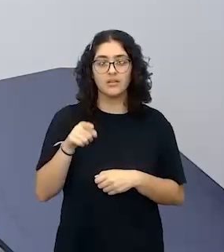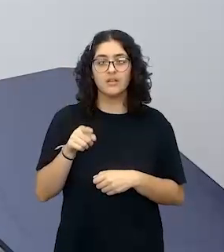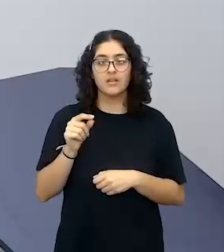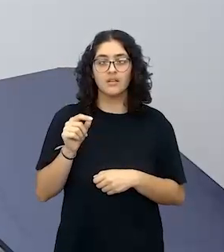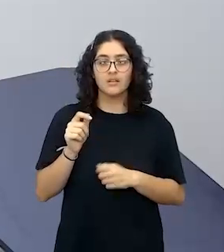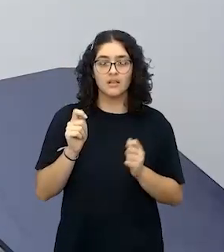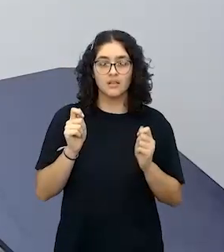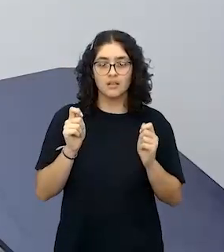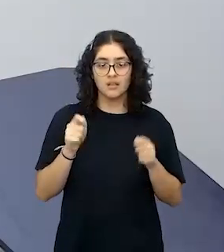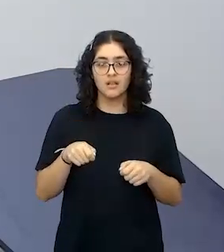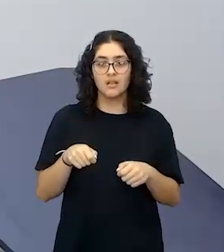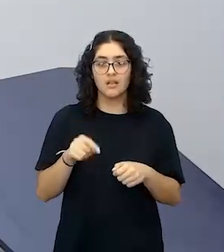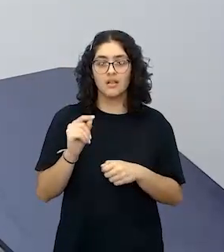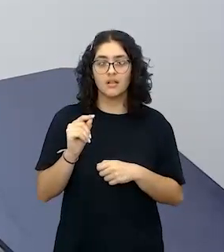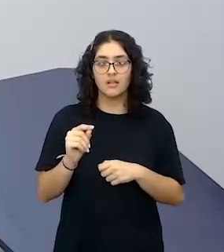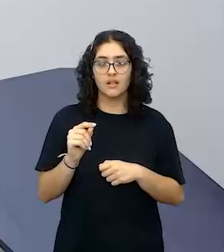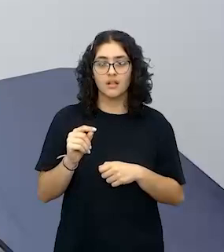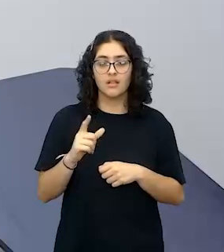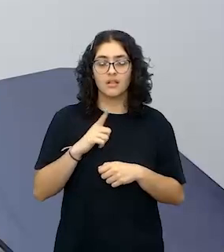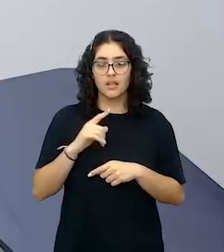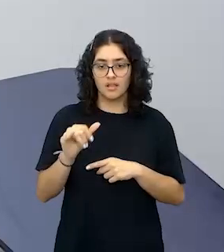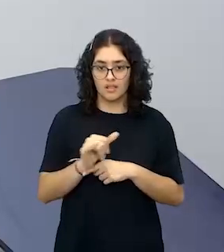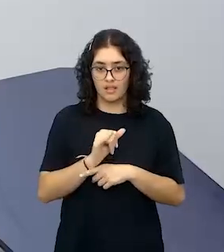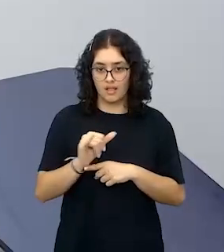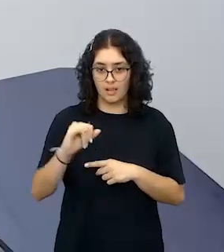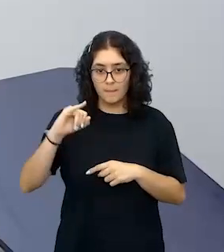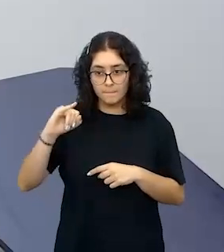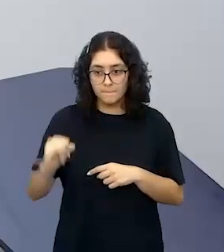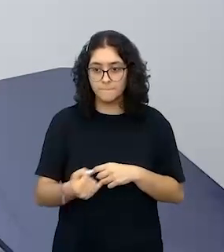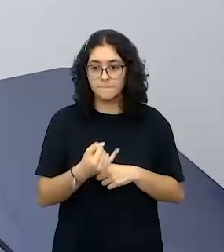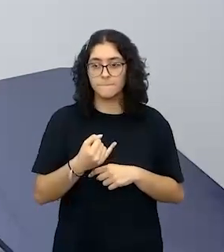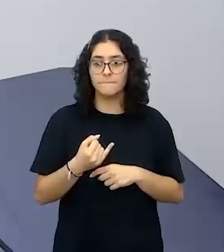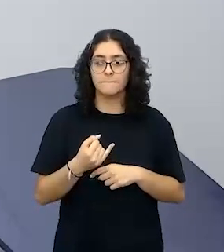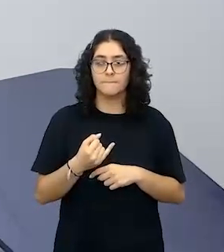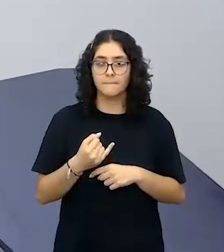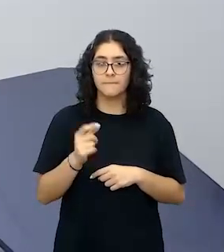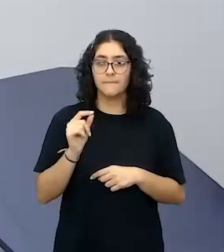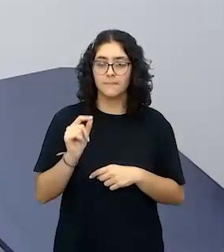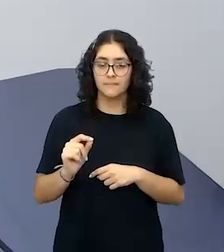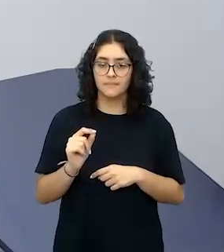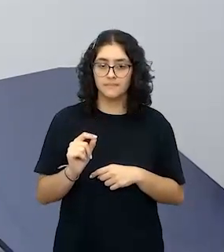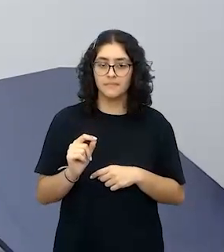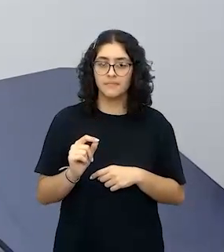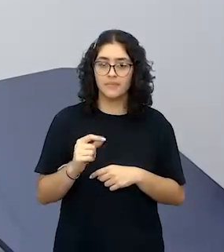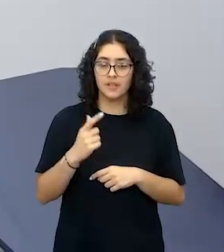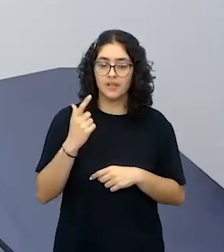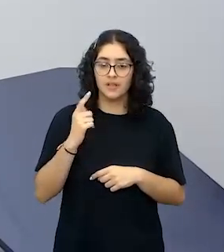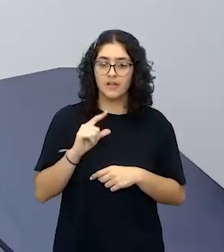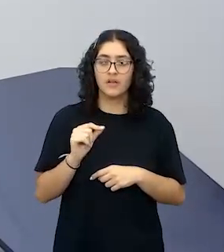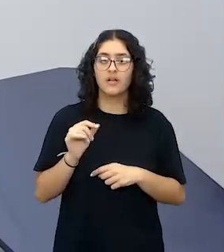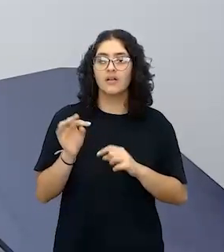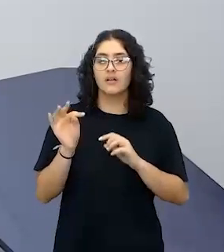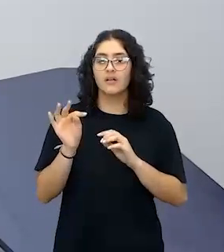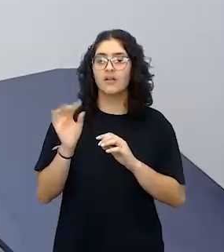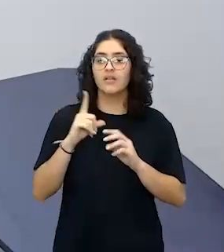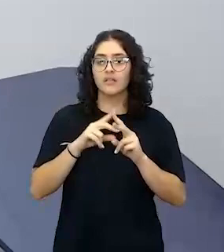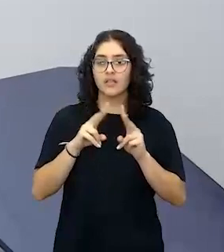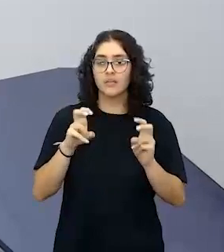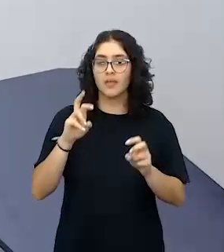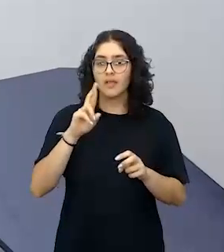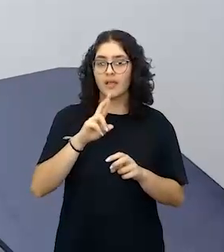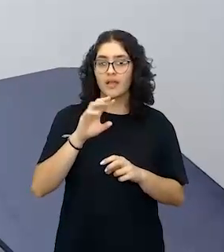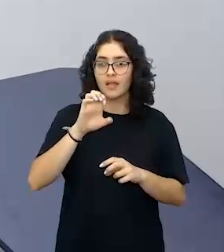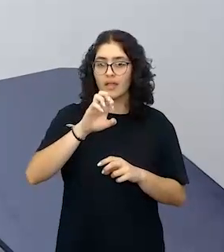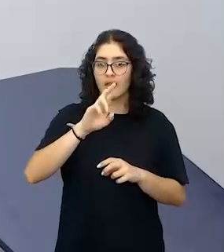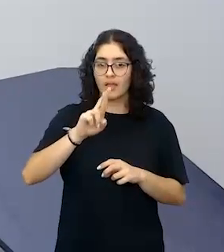gente pode aproveitar essa estratégia para trabalhar temas relacionados à ERRD,